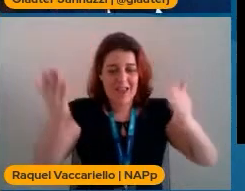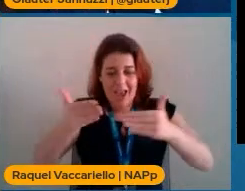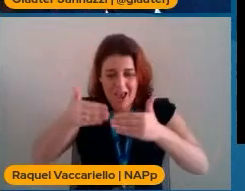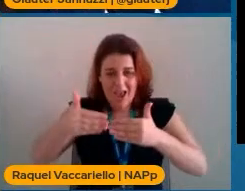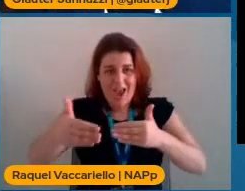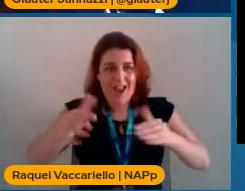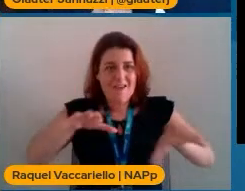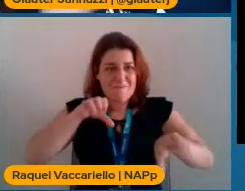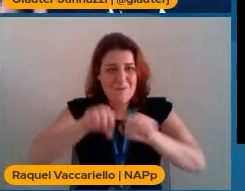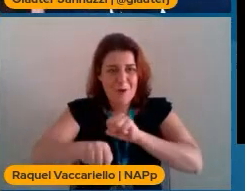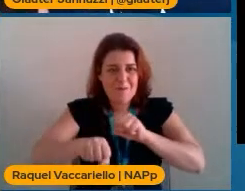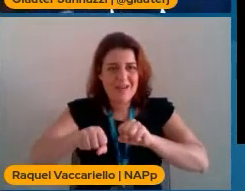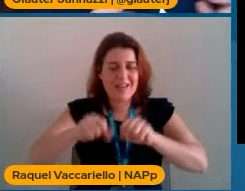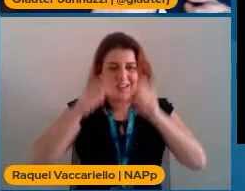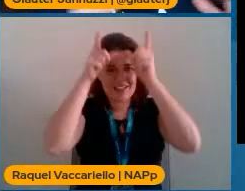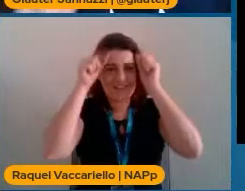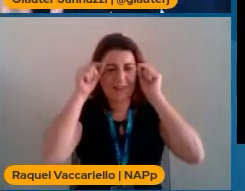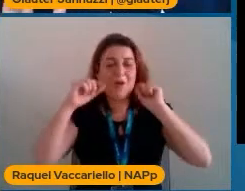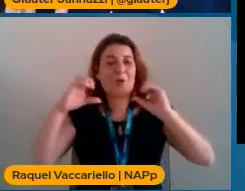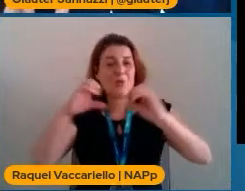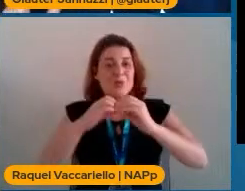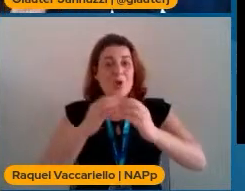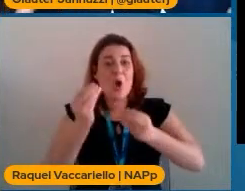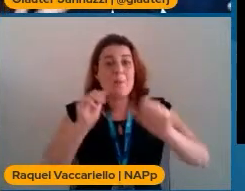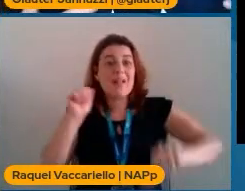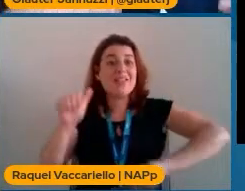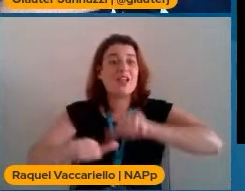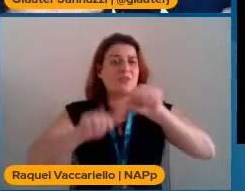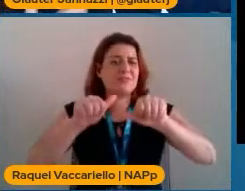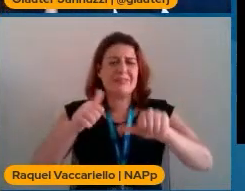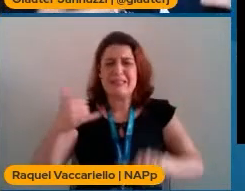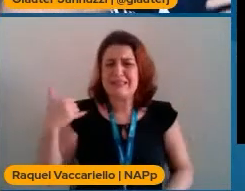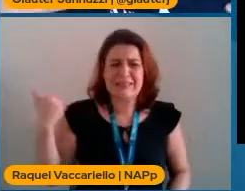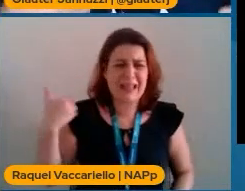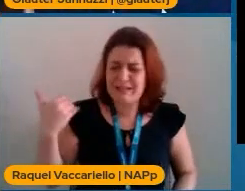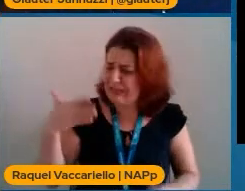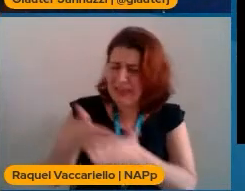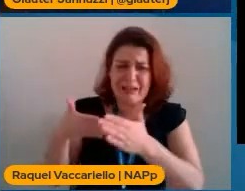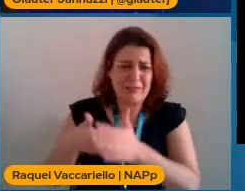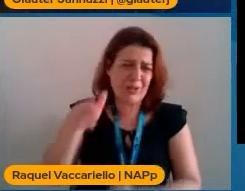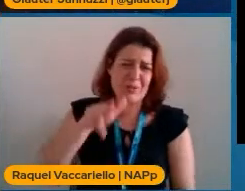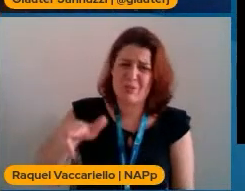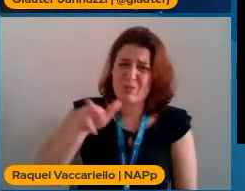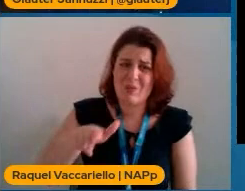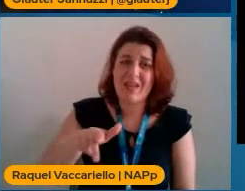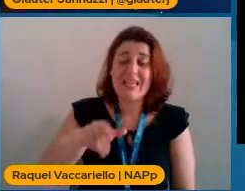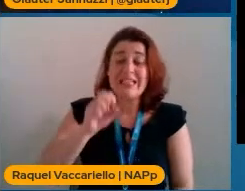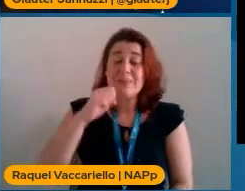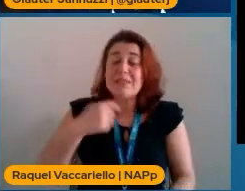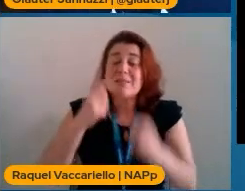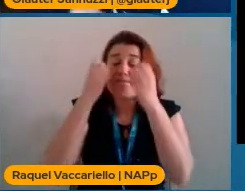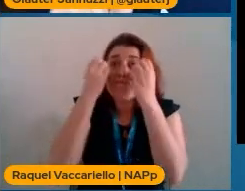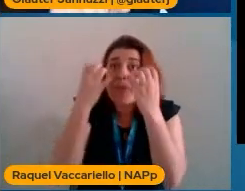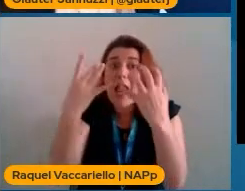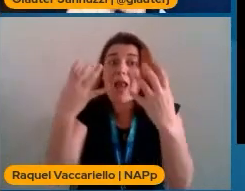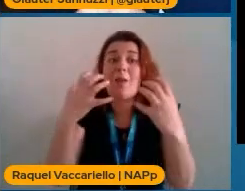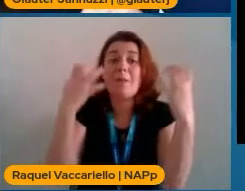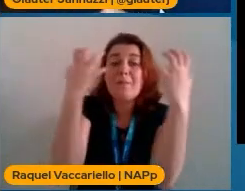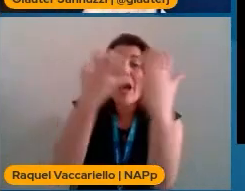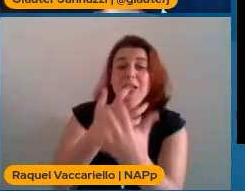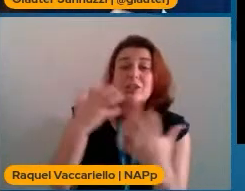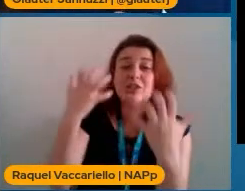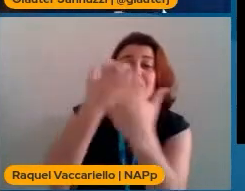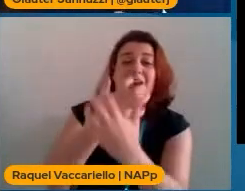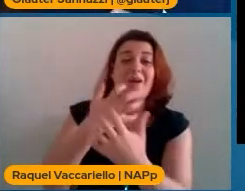na Unisuam. E a transformação que é, então, assim, não tem idade, né? Esse sentimento, esse brilho nos olhos, essa paixão, é isso. E aí, assim, ó,